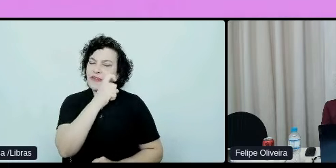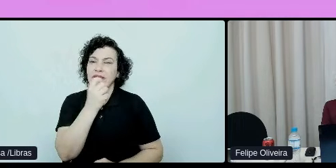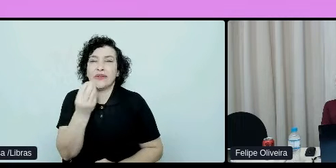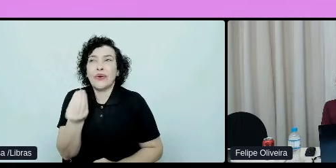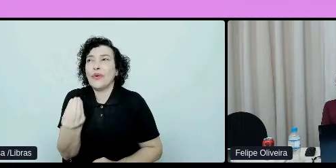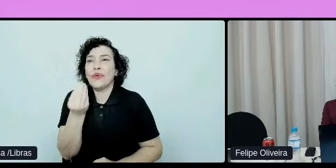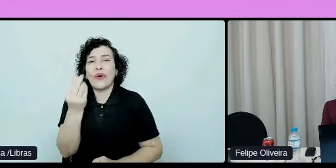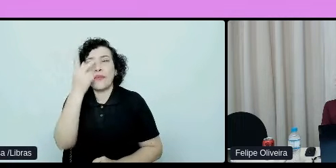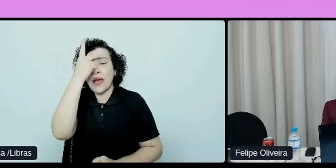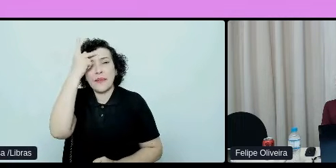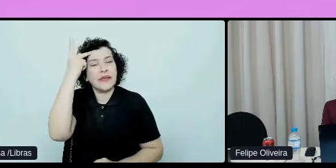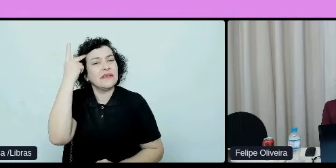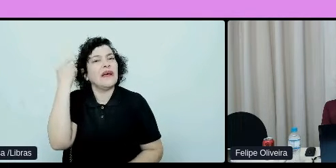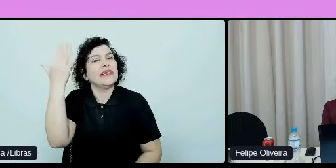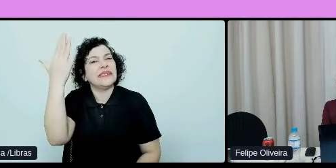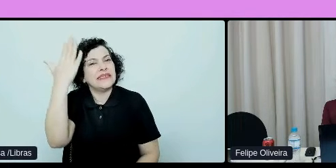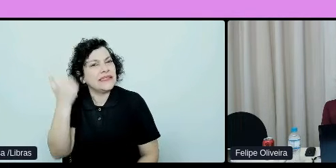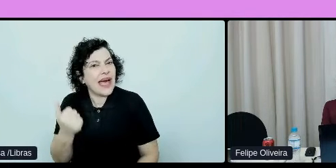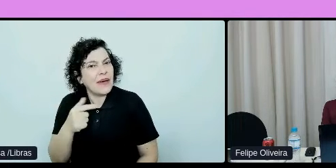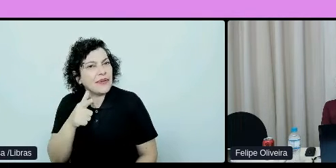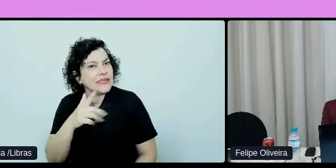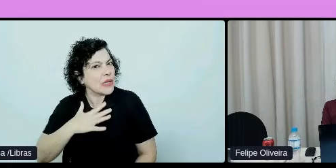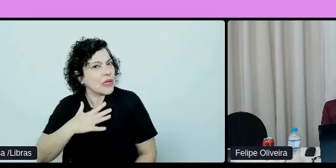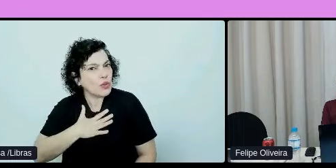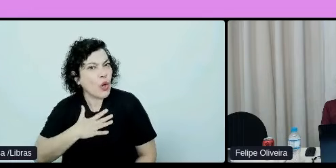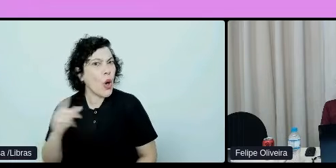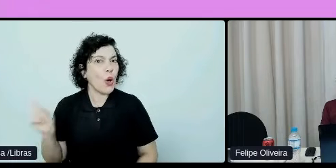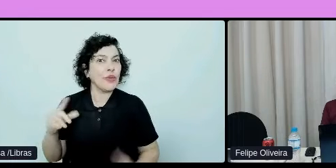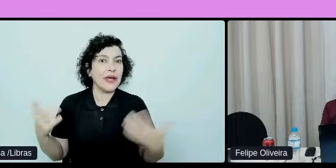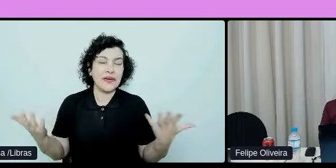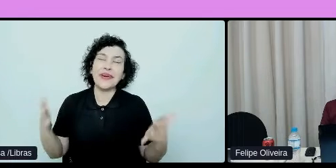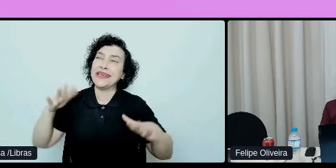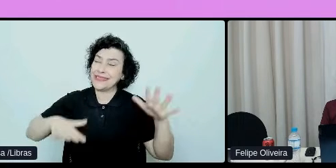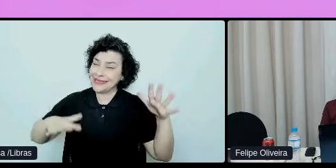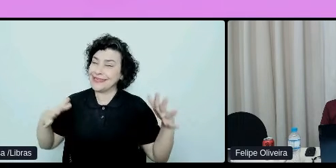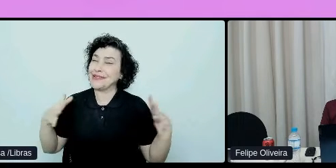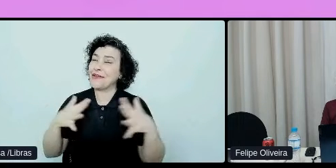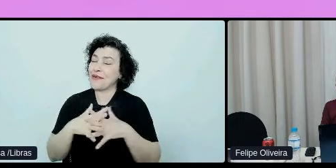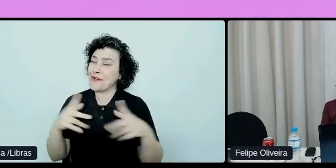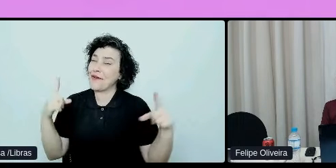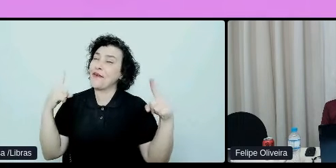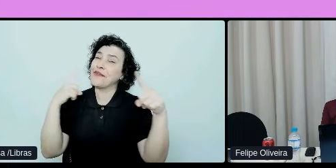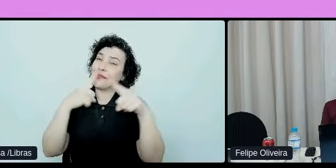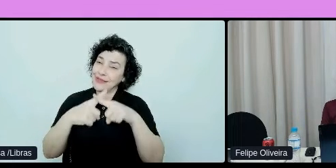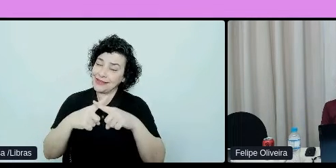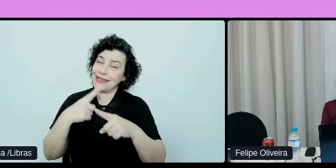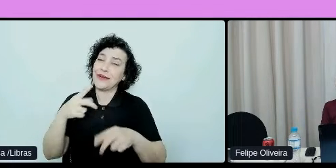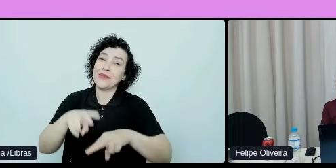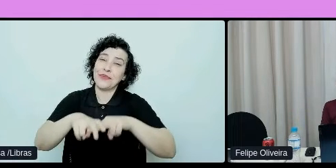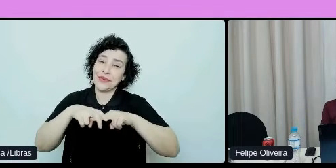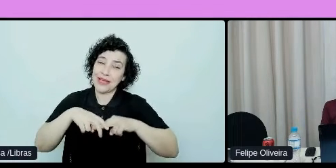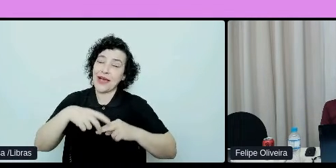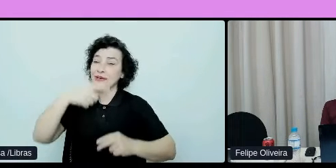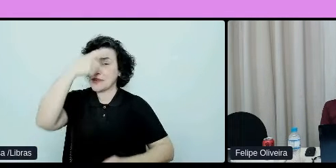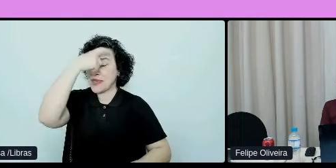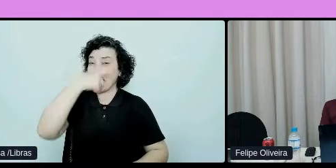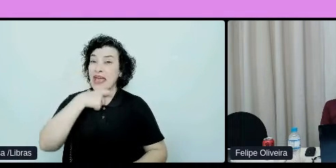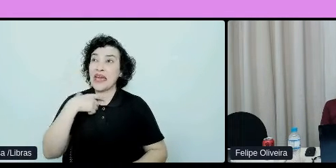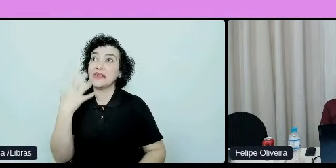vai saber que você realmente gostou, sabe? Então, às vezes, pode ser meio complicado. A gente se coloca numas enrascadas, às vezes, sem nem